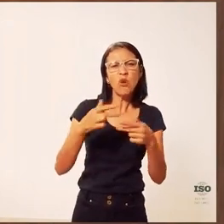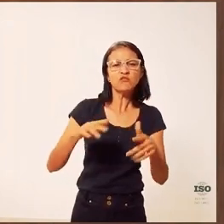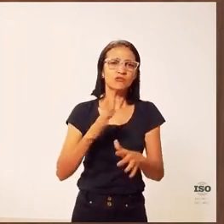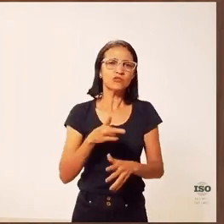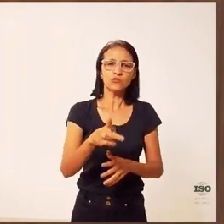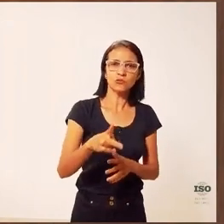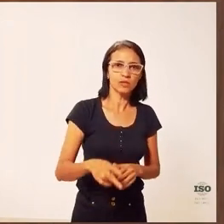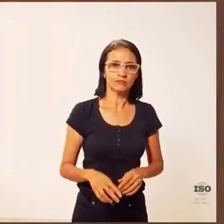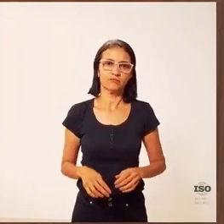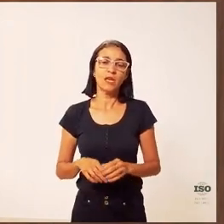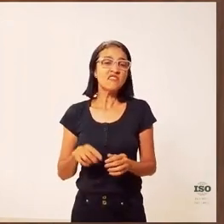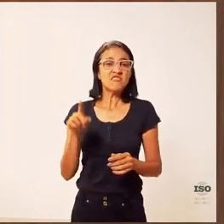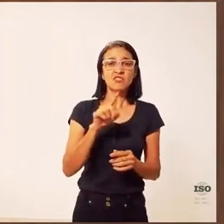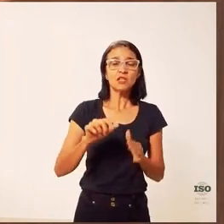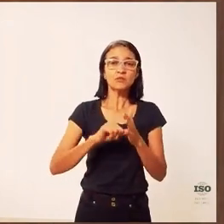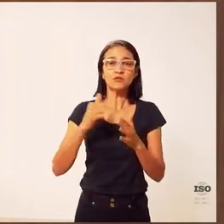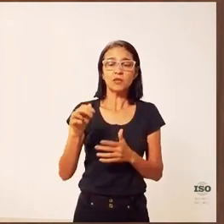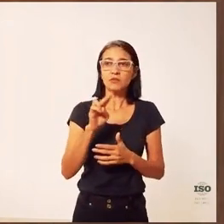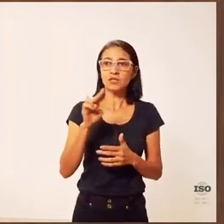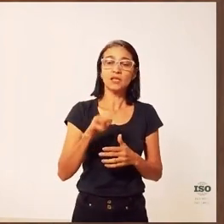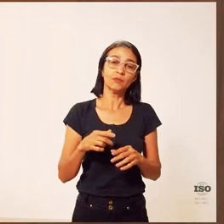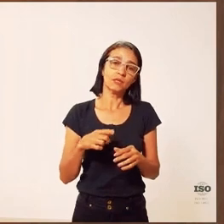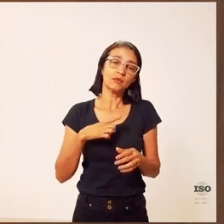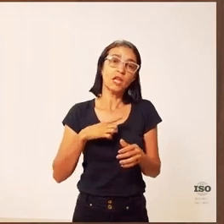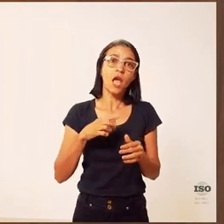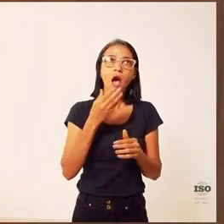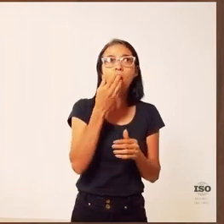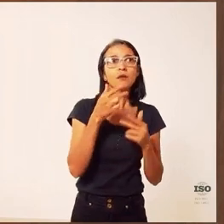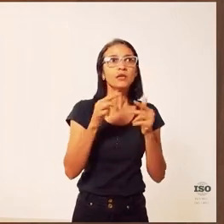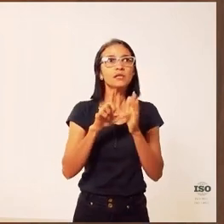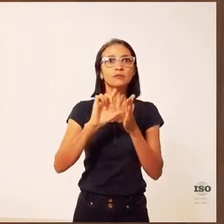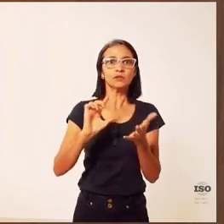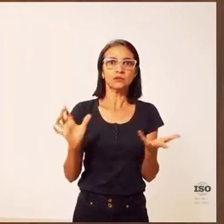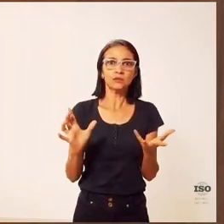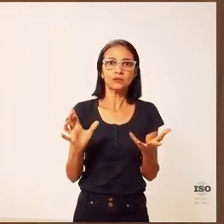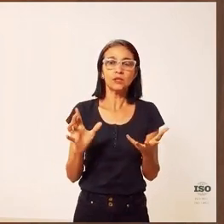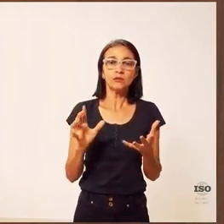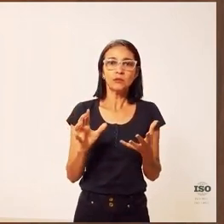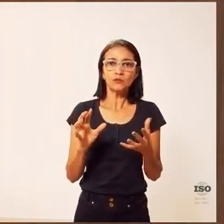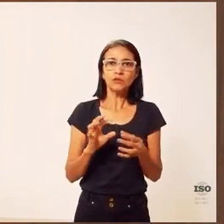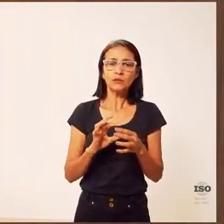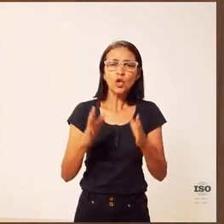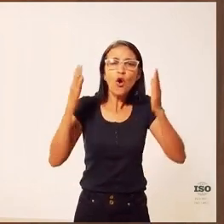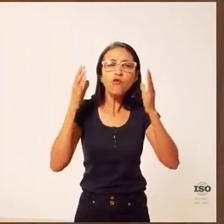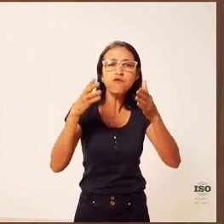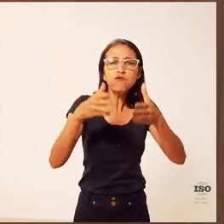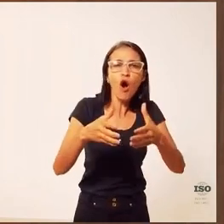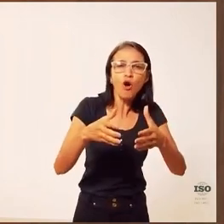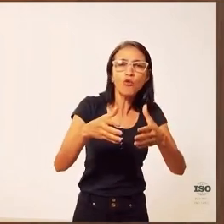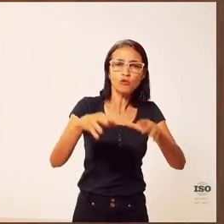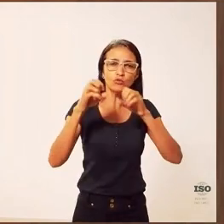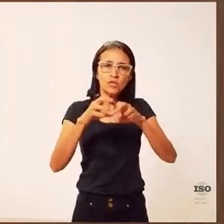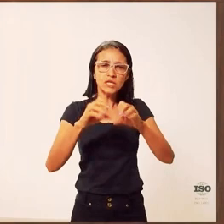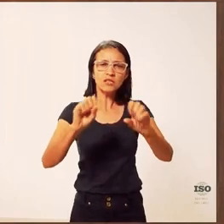não seria o primeiro a ser utilizado, porque teria, por exemplo, a alimentação antes. Foi deliberado isso, né? O foco na educação e na